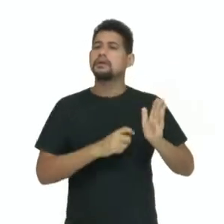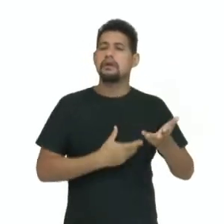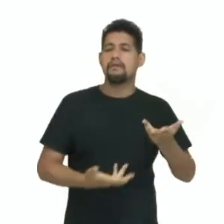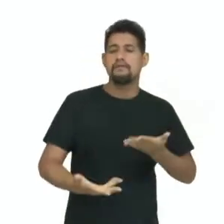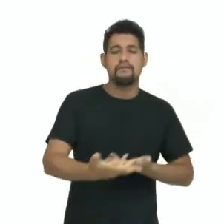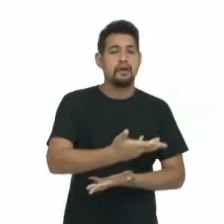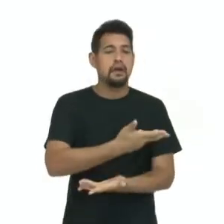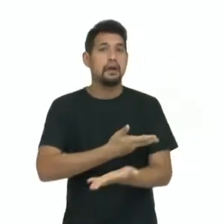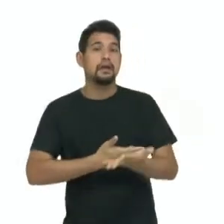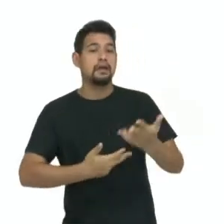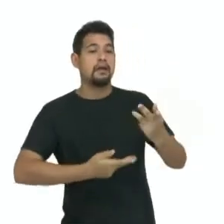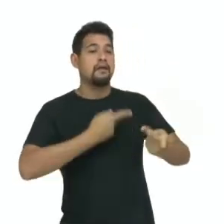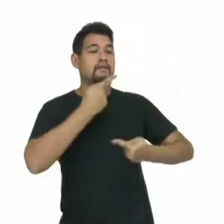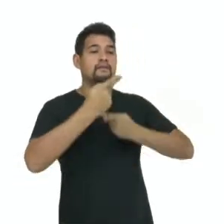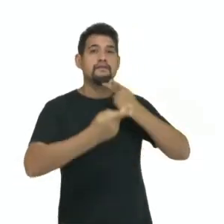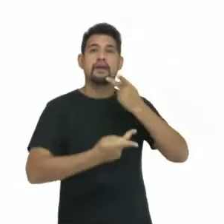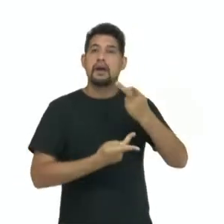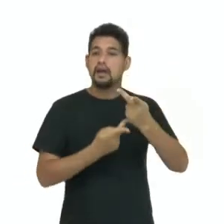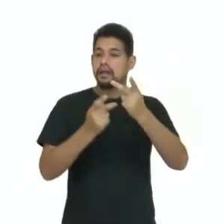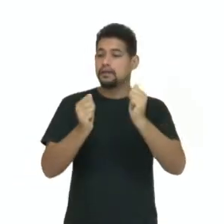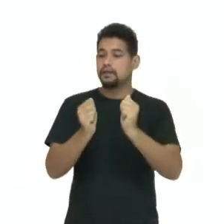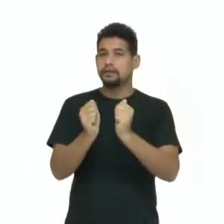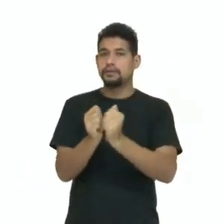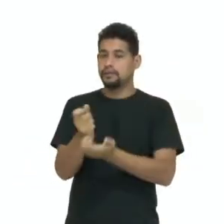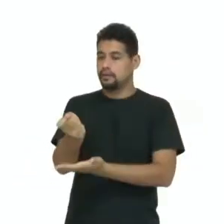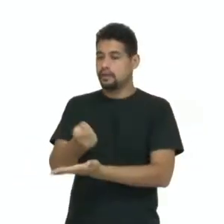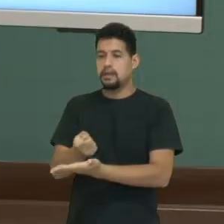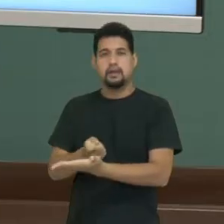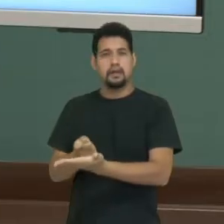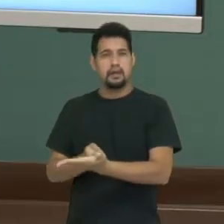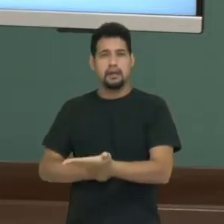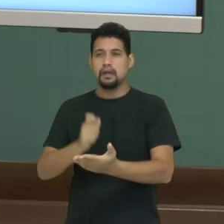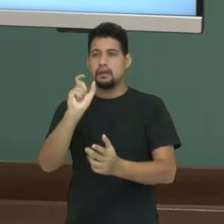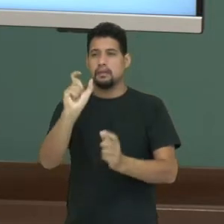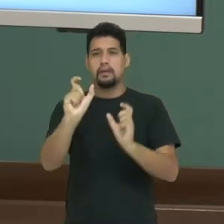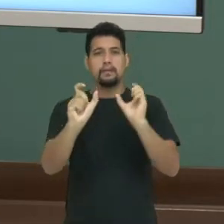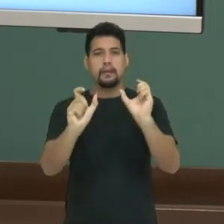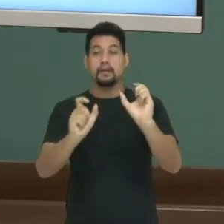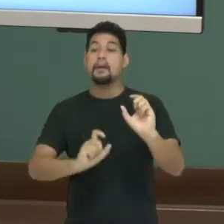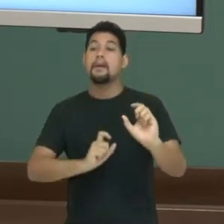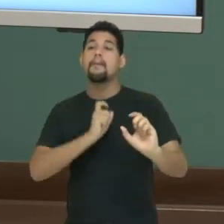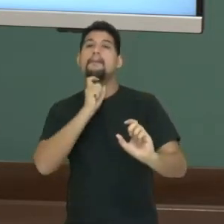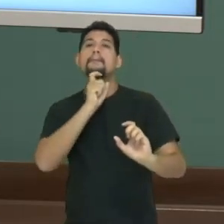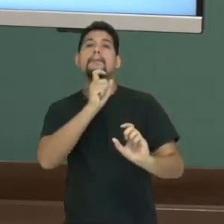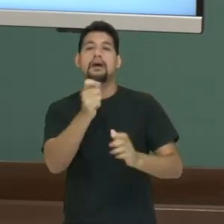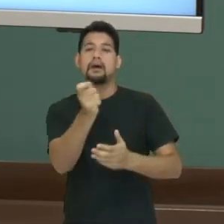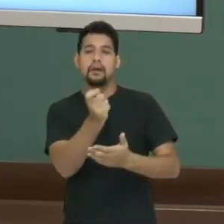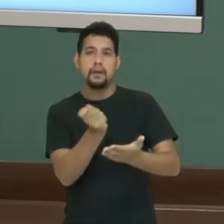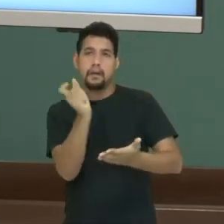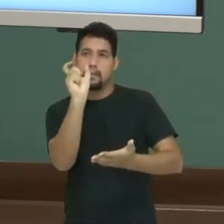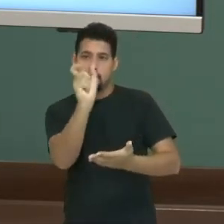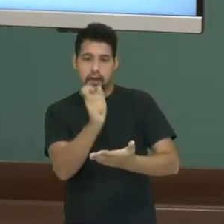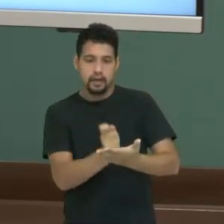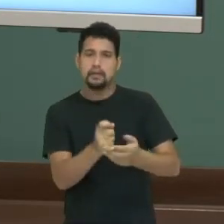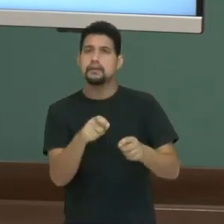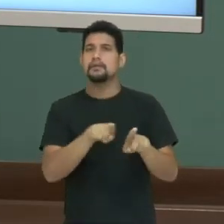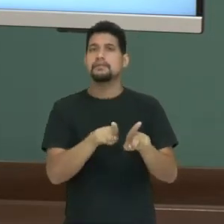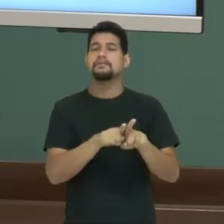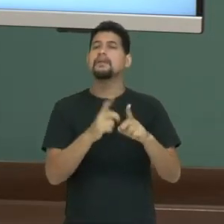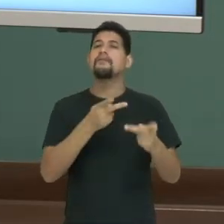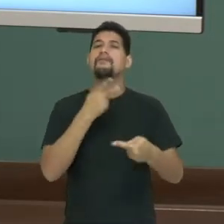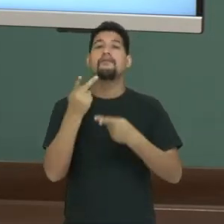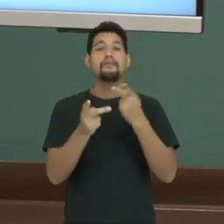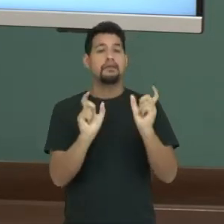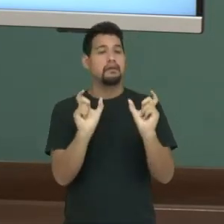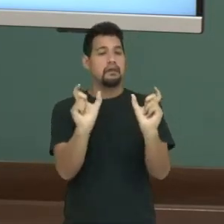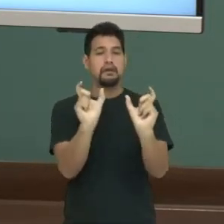a oralidade e a escrita. Pensando sobre essa primeira informação, oralidade e escrita, a